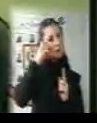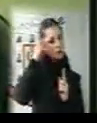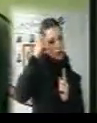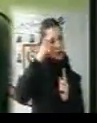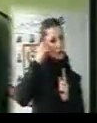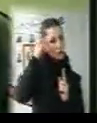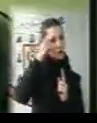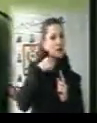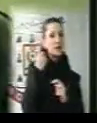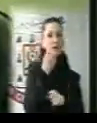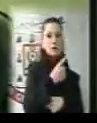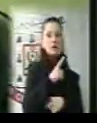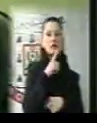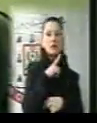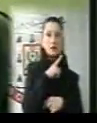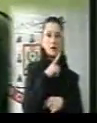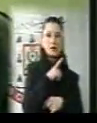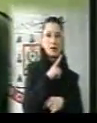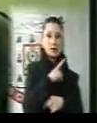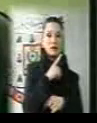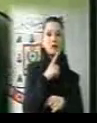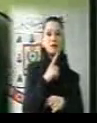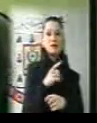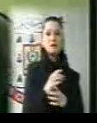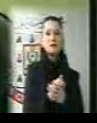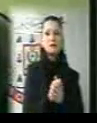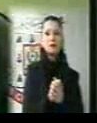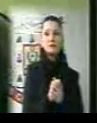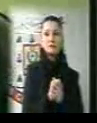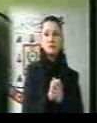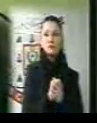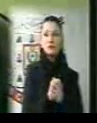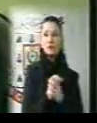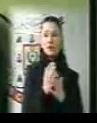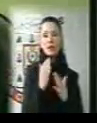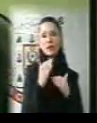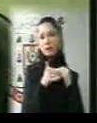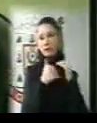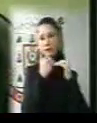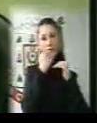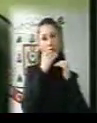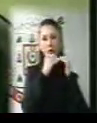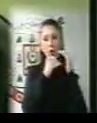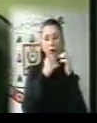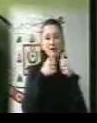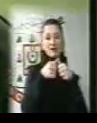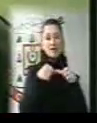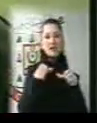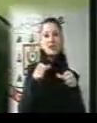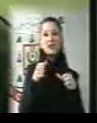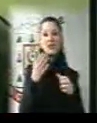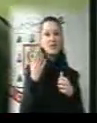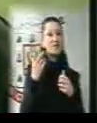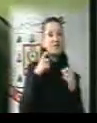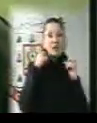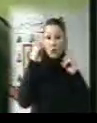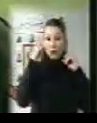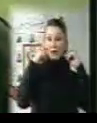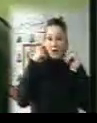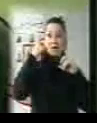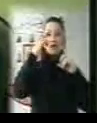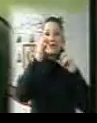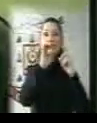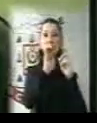nós temos de ter, que o transtorno passa e a obra fica. Sabemos da preocupação da dona de casa, da mãe